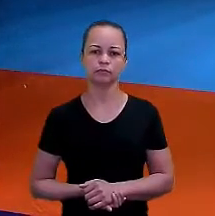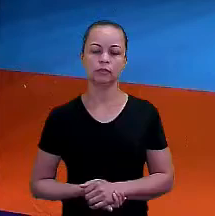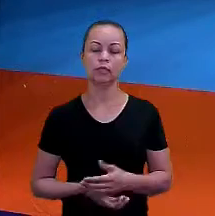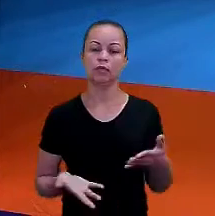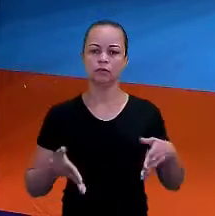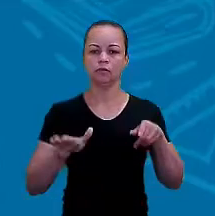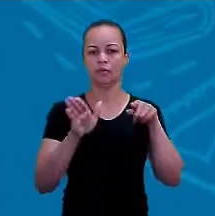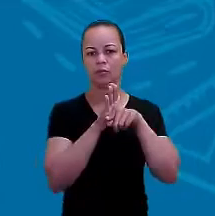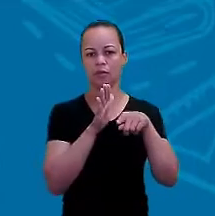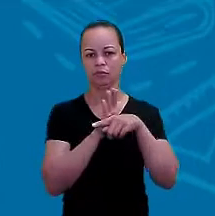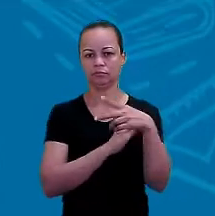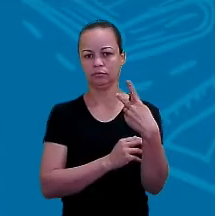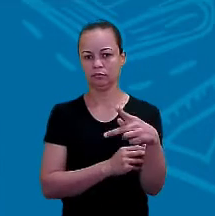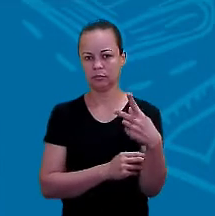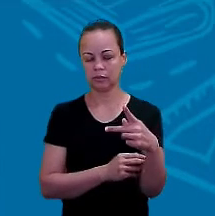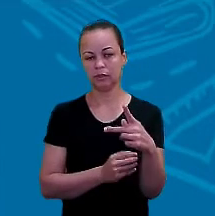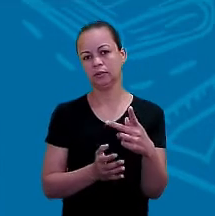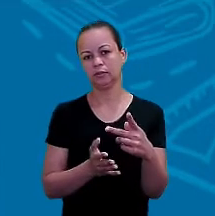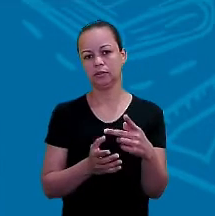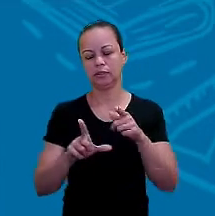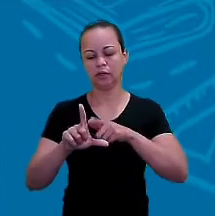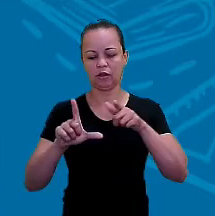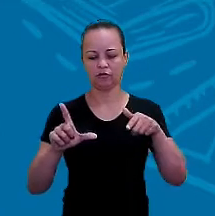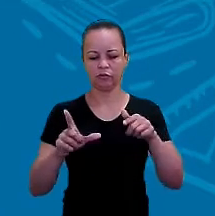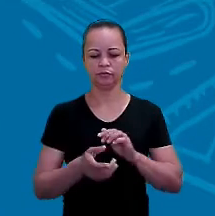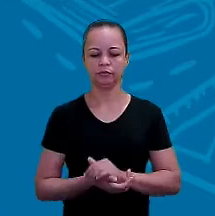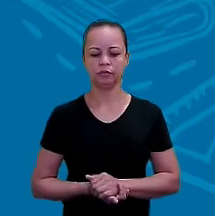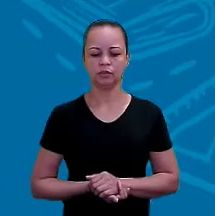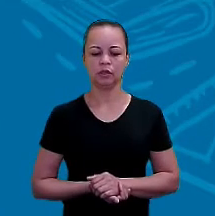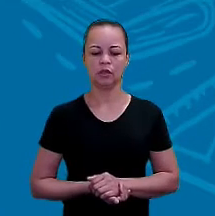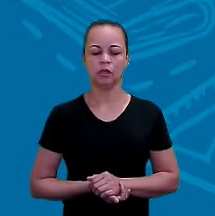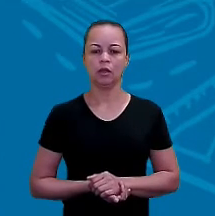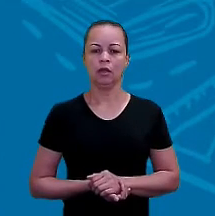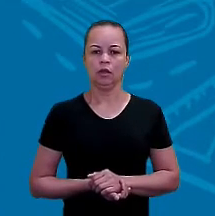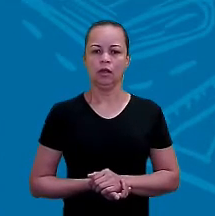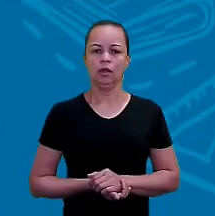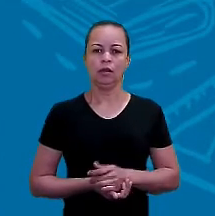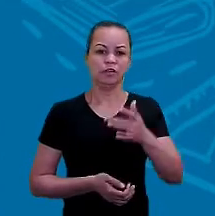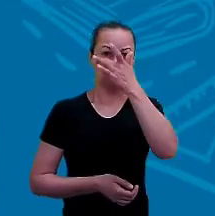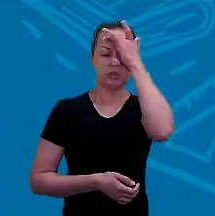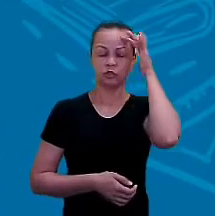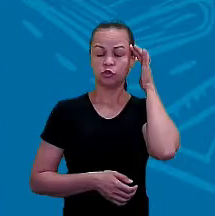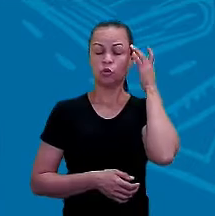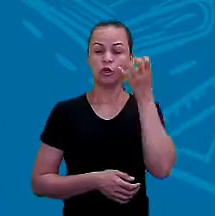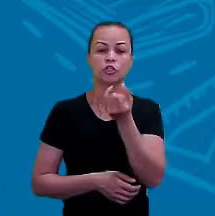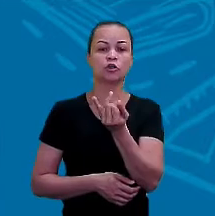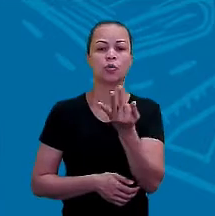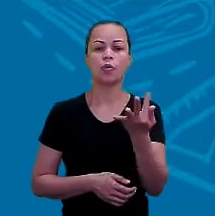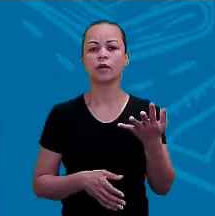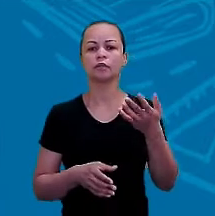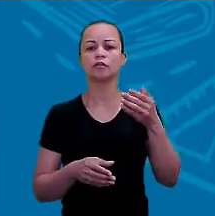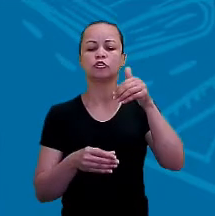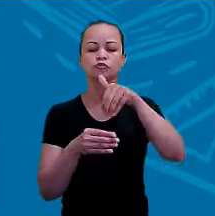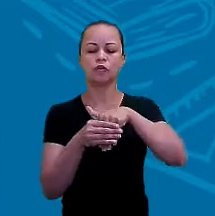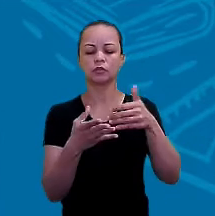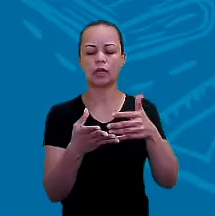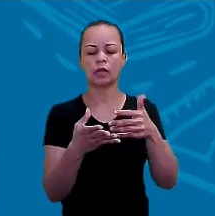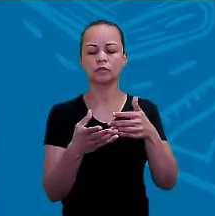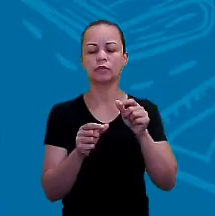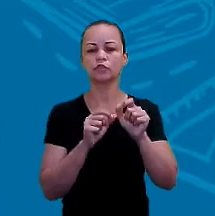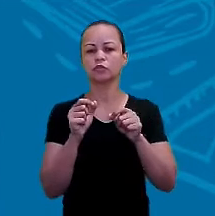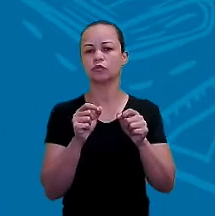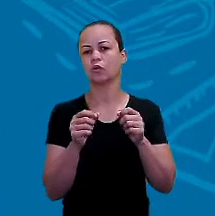gráfico. Quantas pessoas votaram? É só eu somar o voto de cada camisa, não é